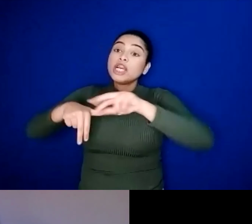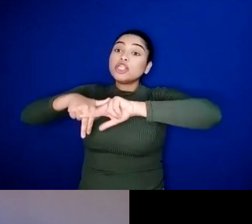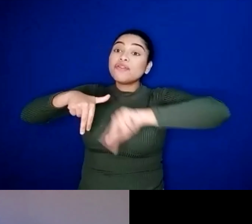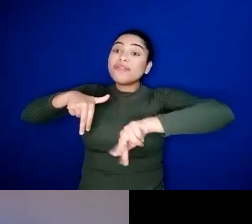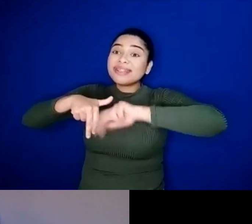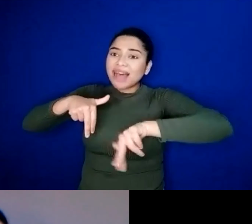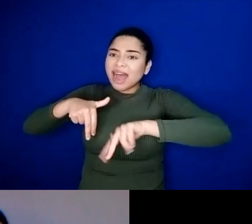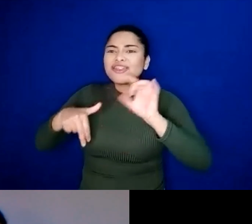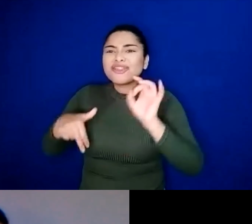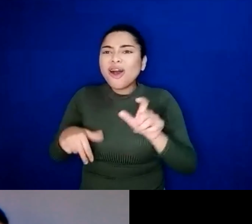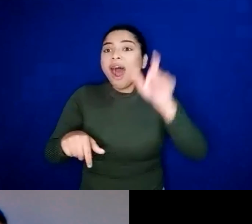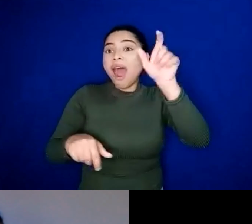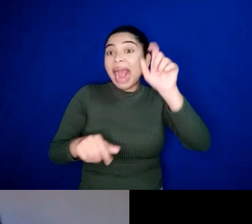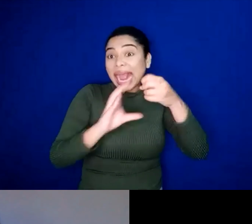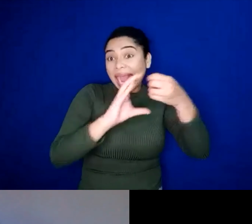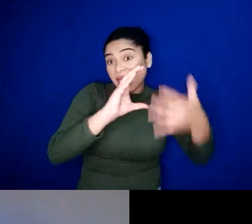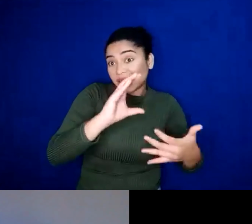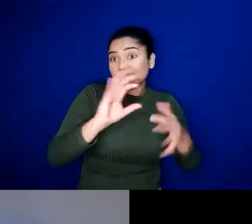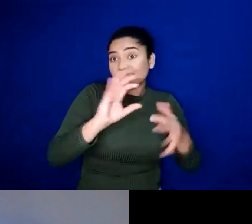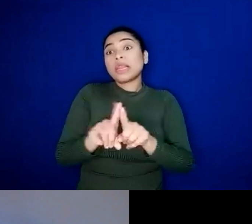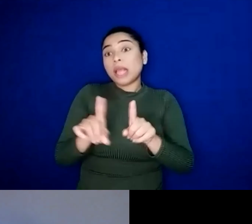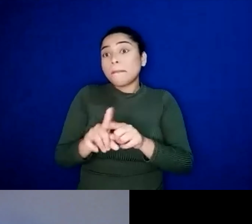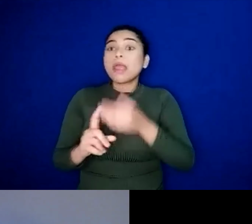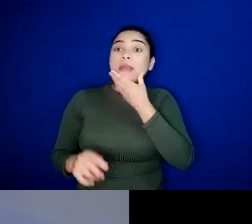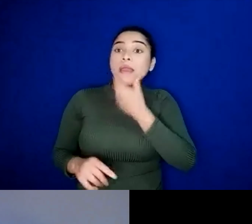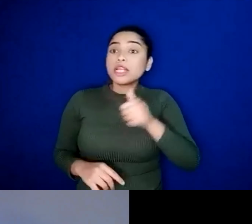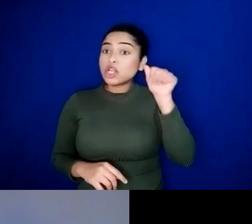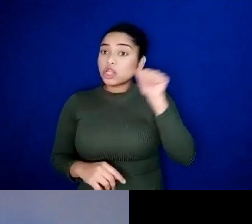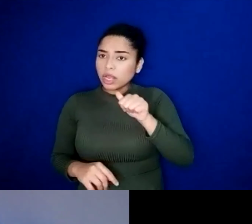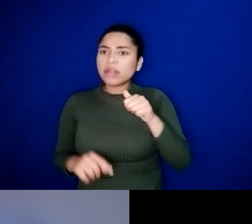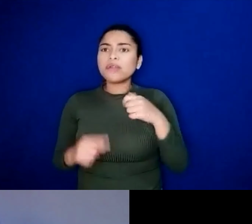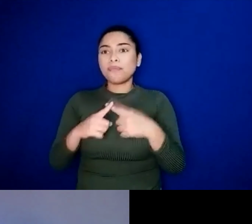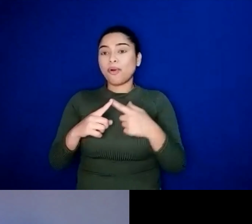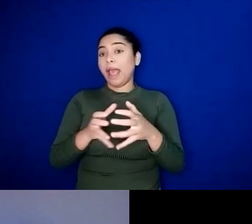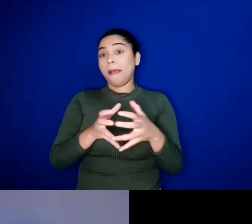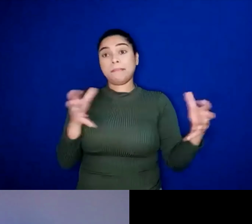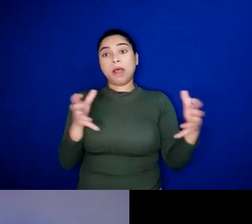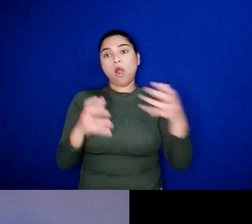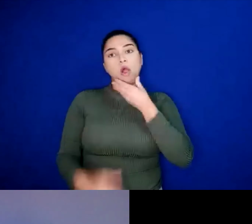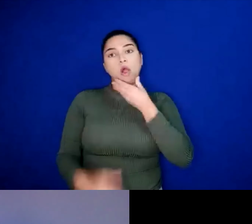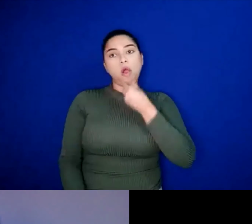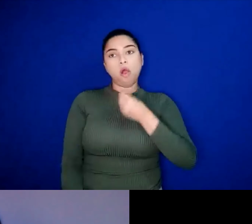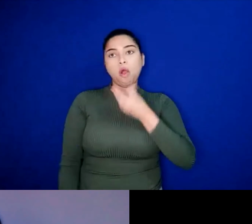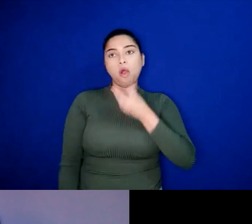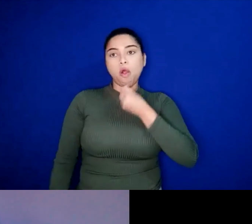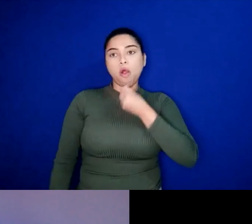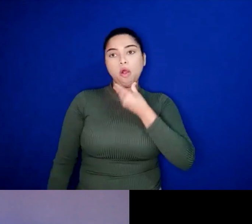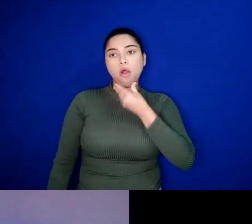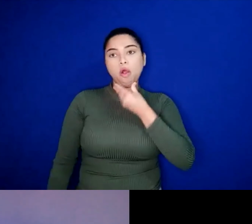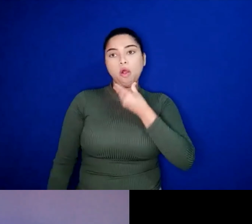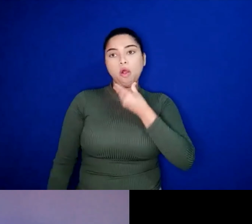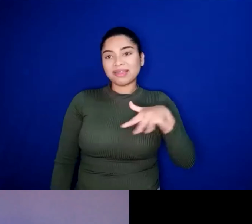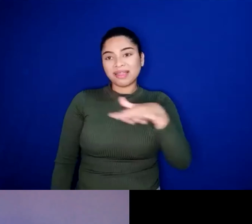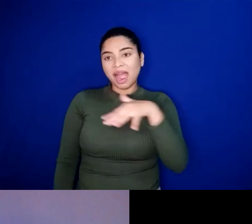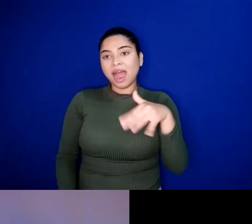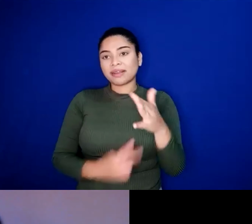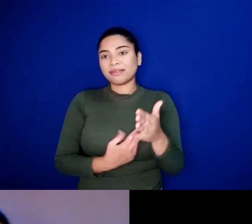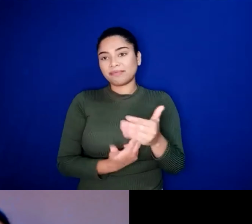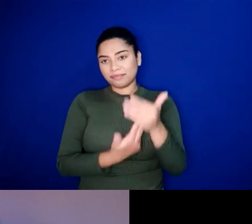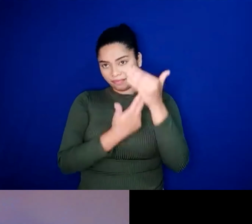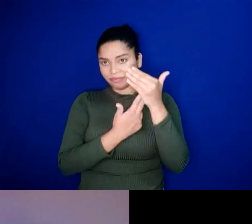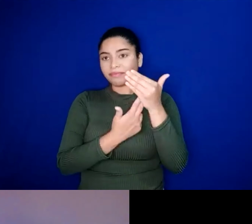não só dessas há mais de gêneros também que ainda é uma predominância masculina né nessa nessa área da